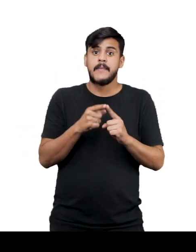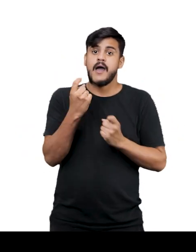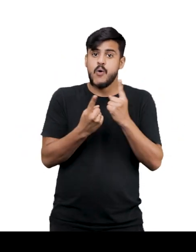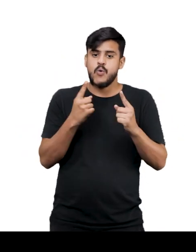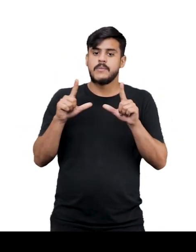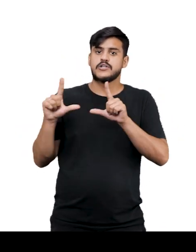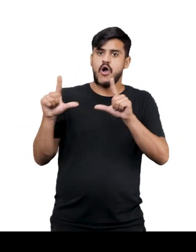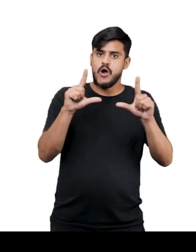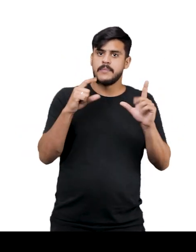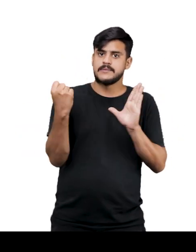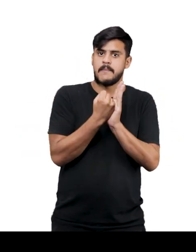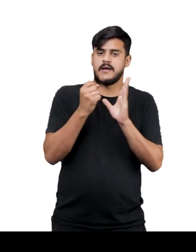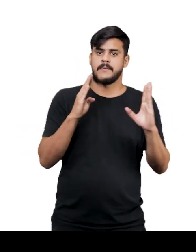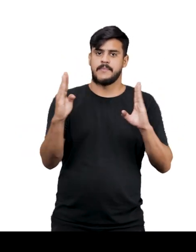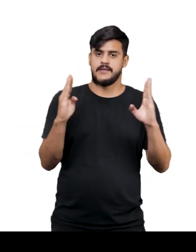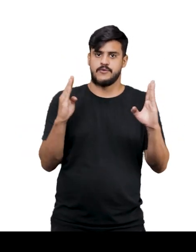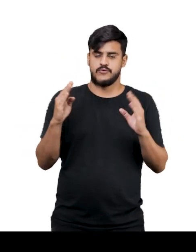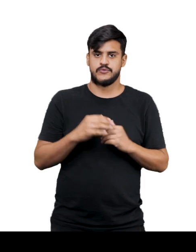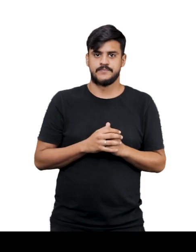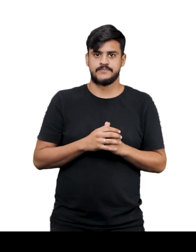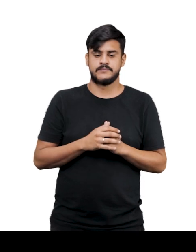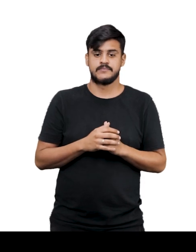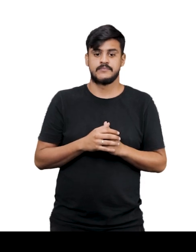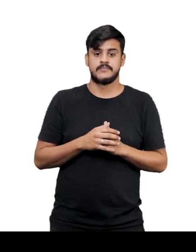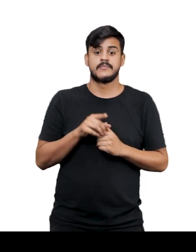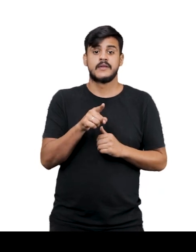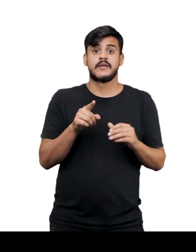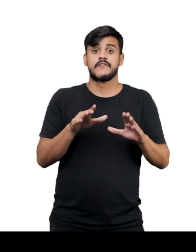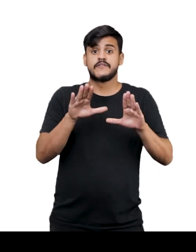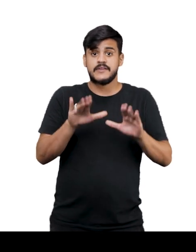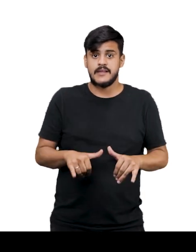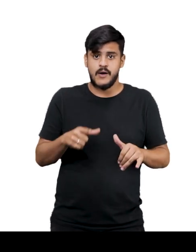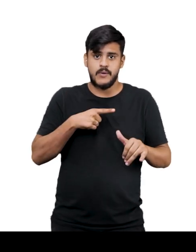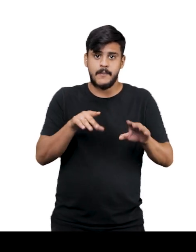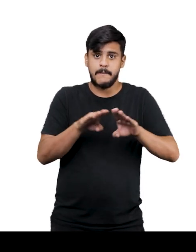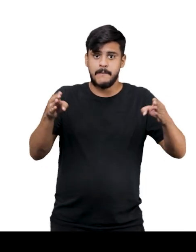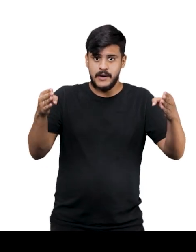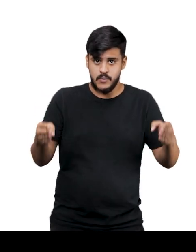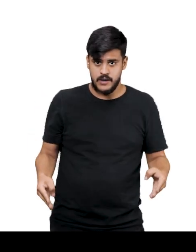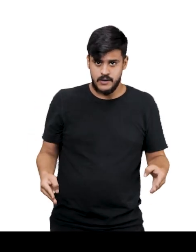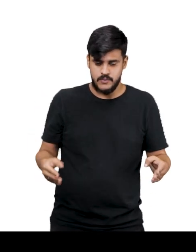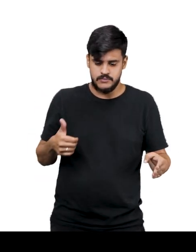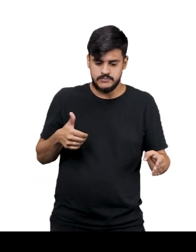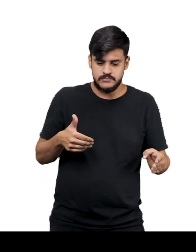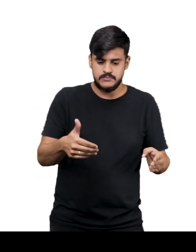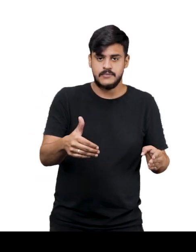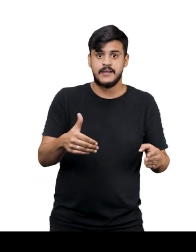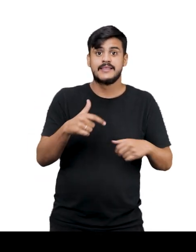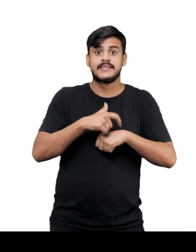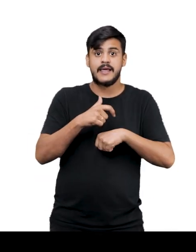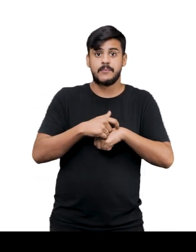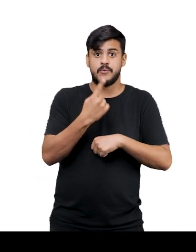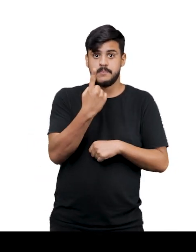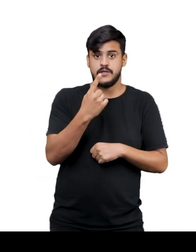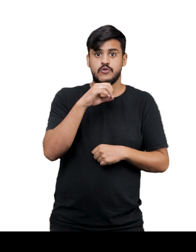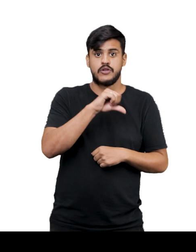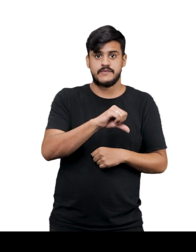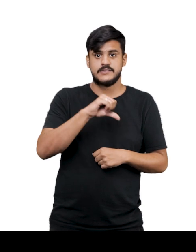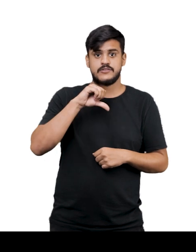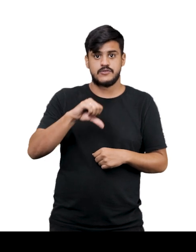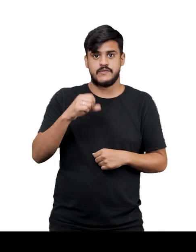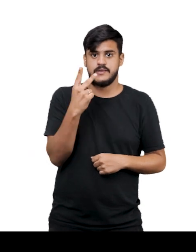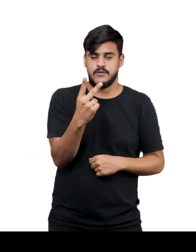cartazes e obras que marcaram esse período. O núcleo se encerra com o balcão, partindo a